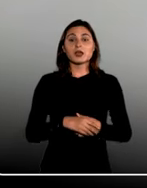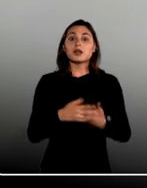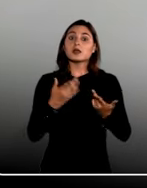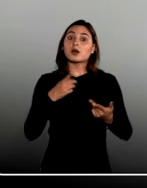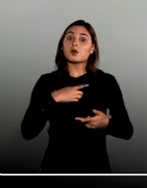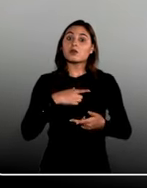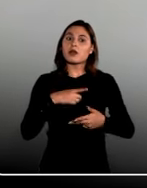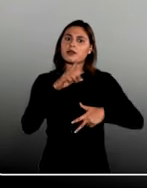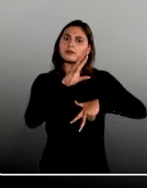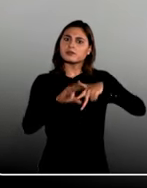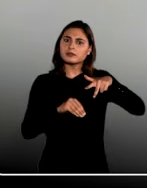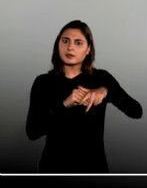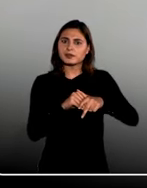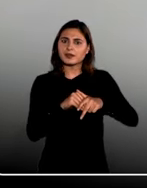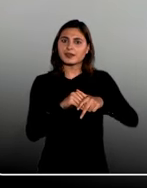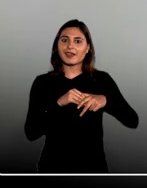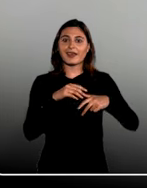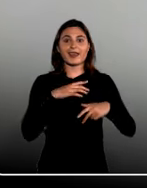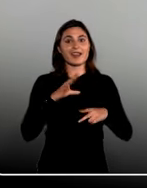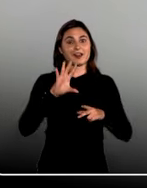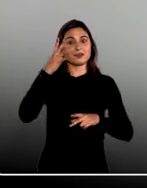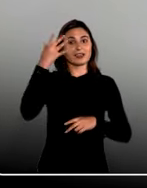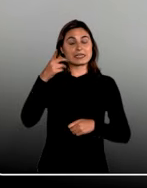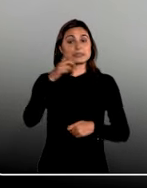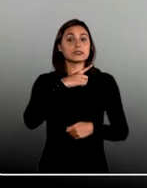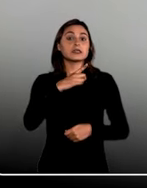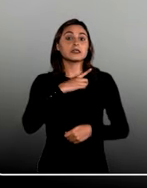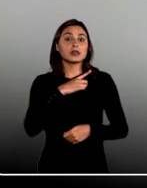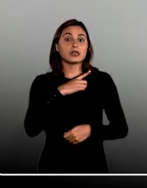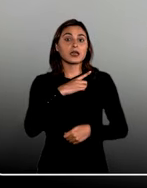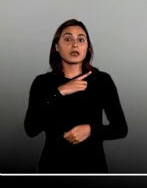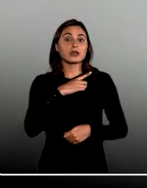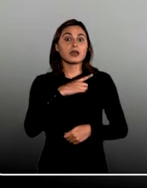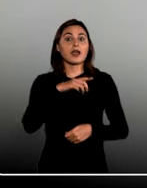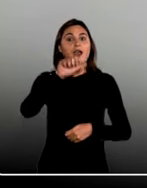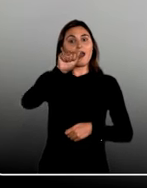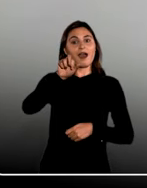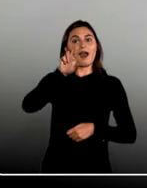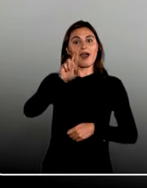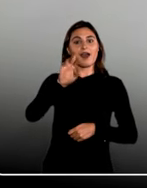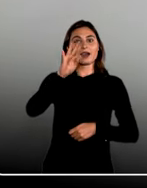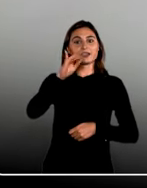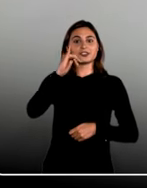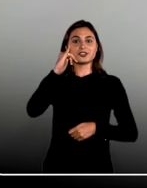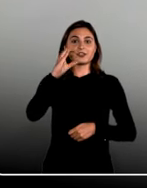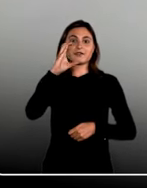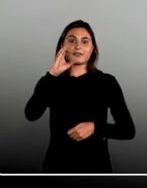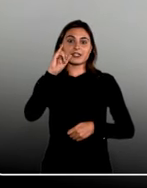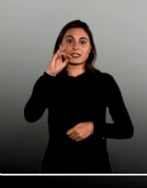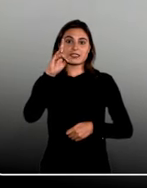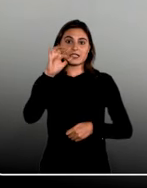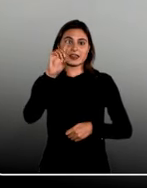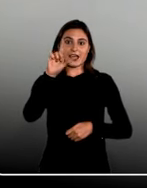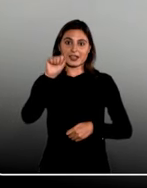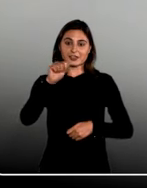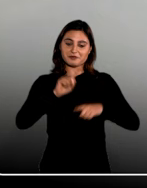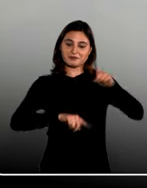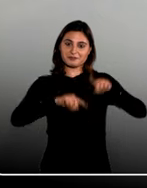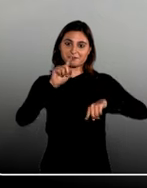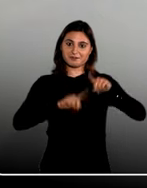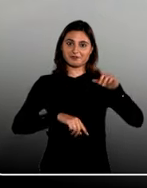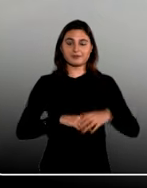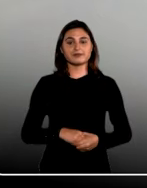câncer quando está presente ele gera a chamada atipicidade material eu